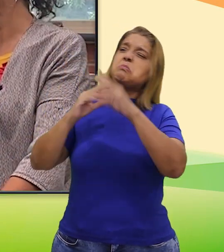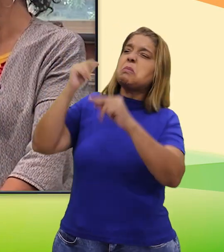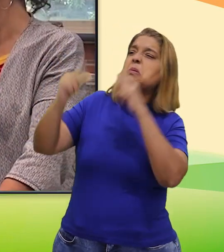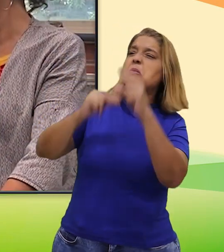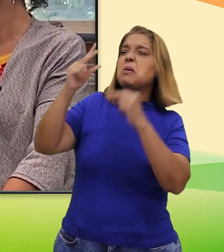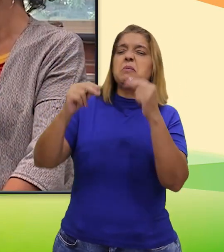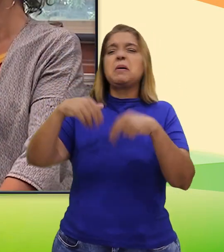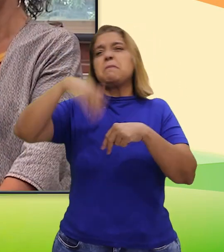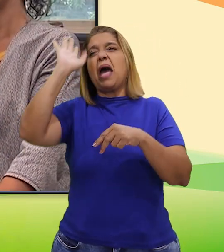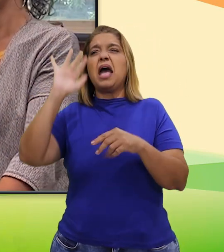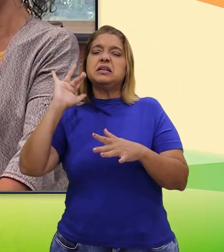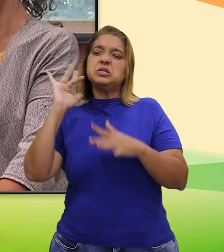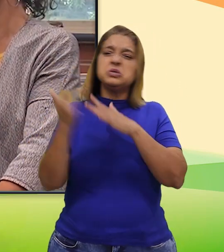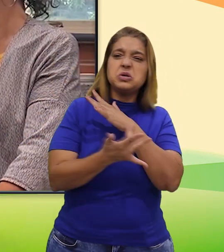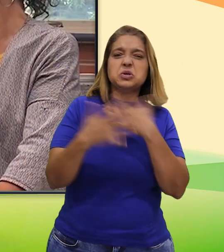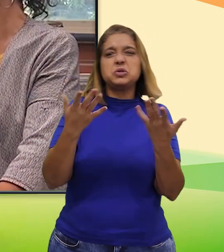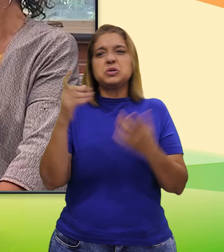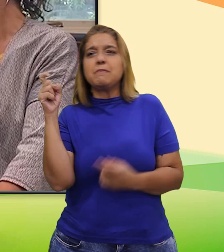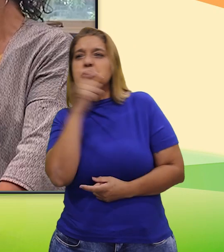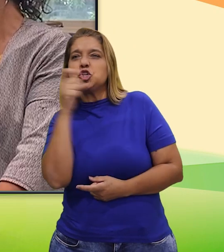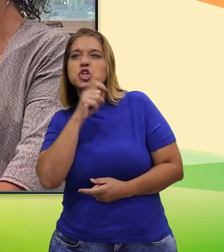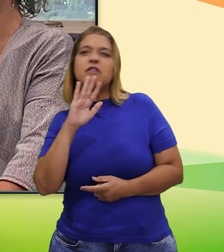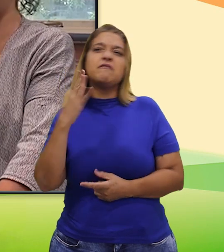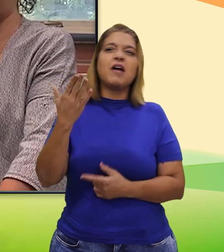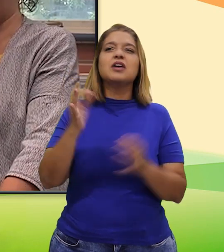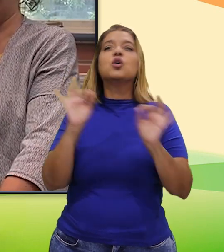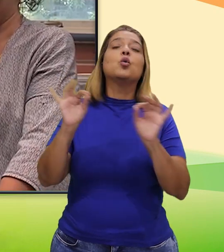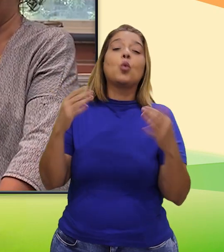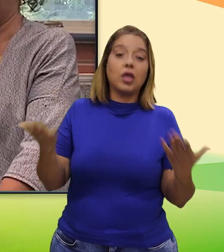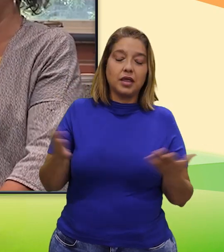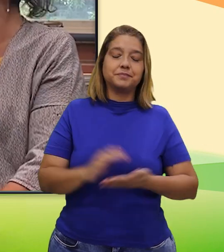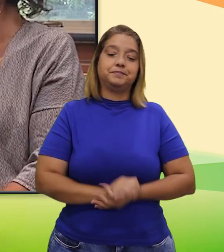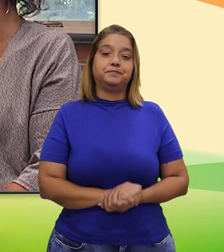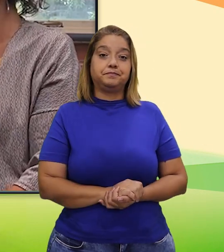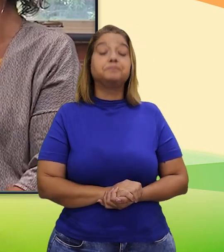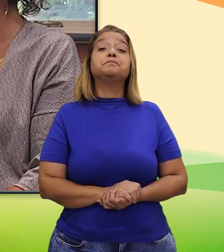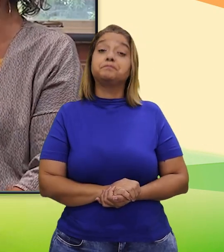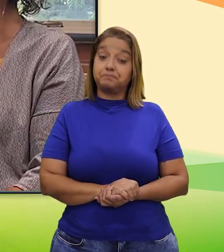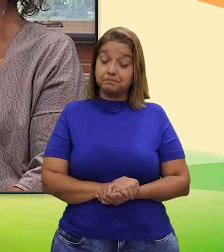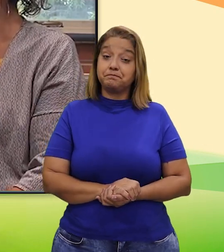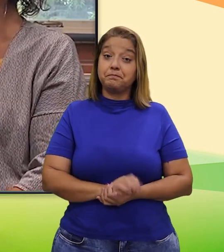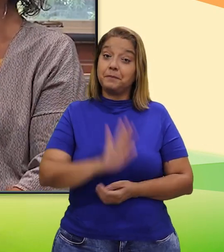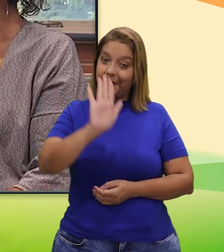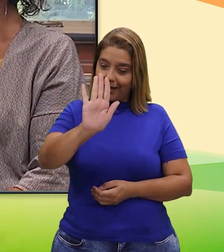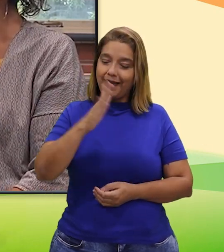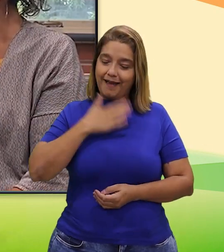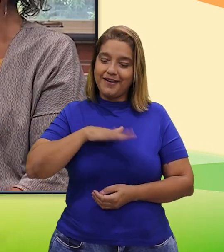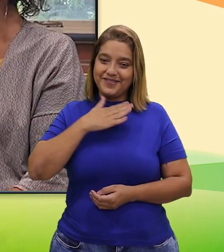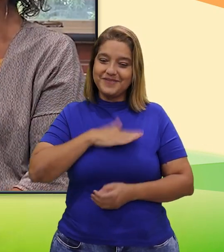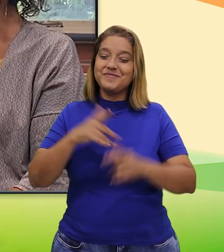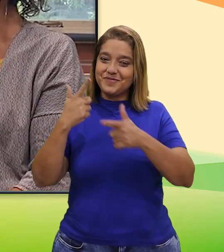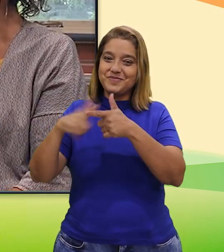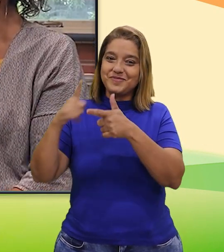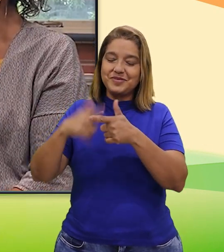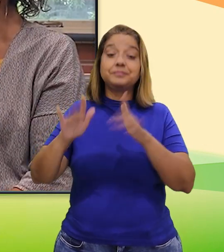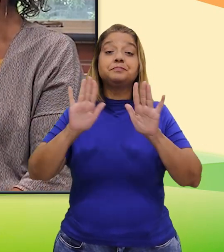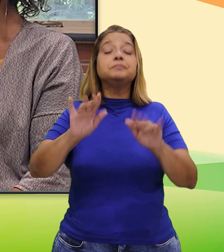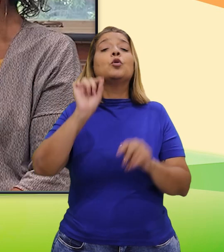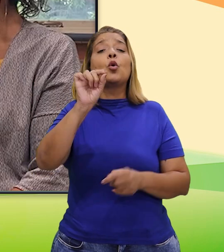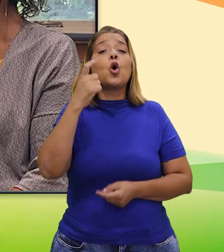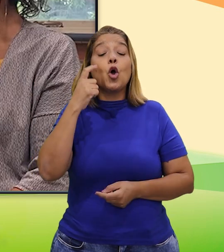alarde demais de rede social? Ou é fake, por exemplo? Não, é um problema. O